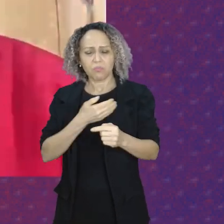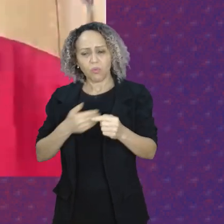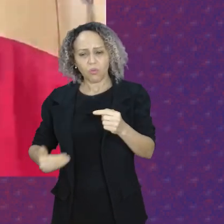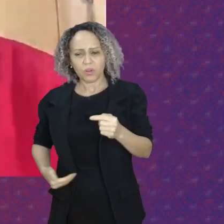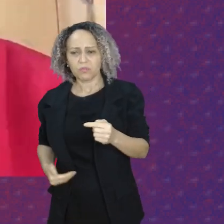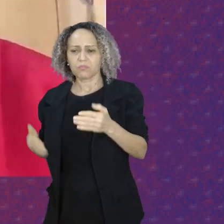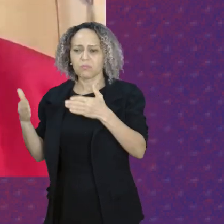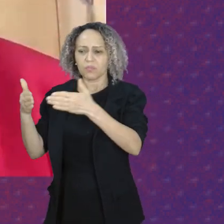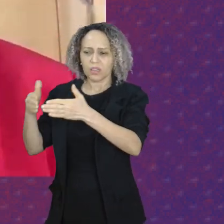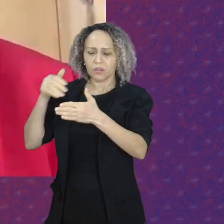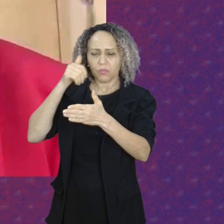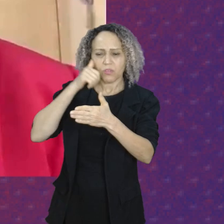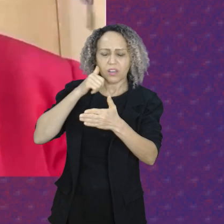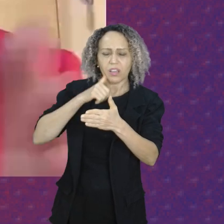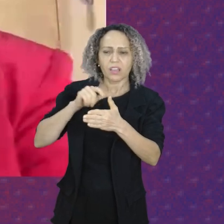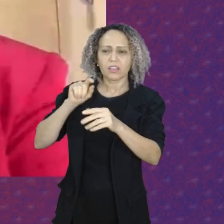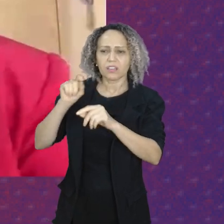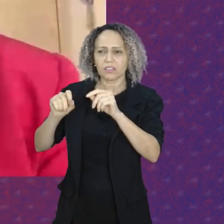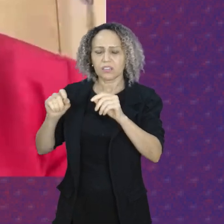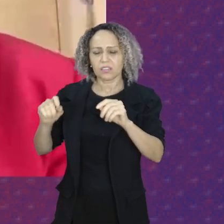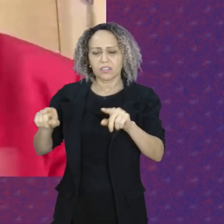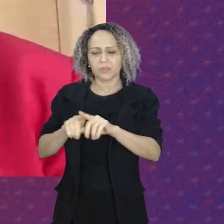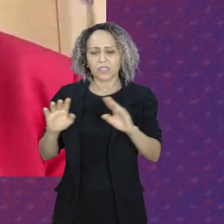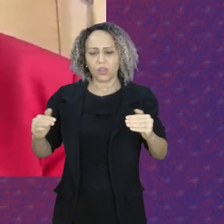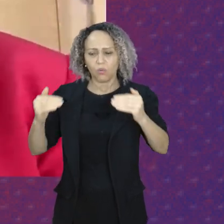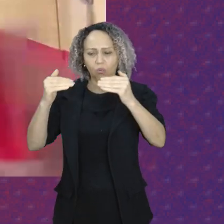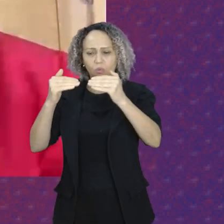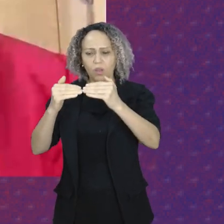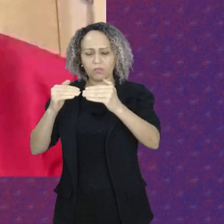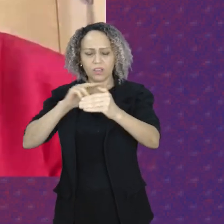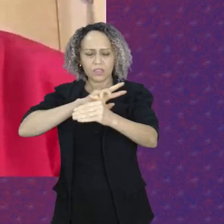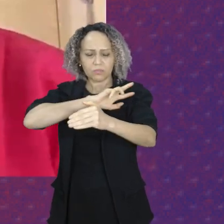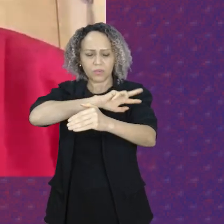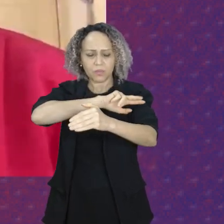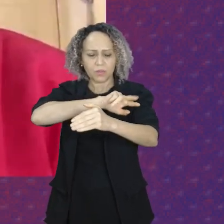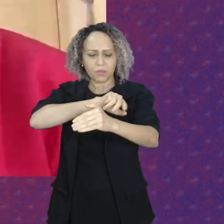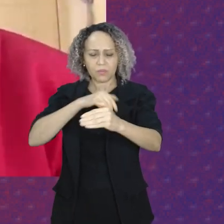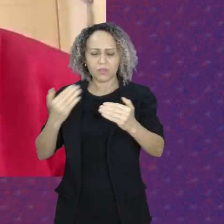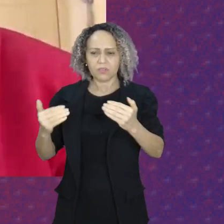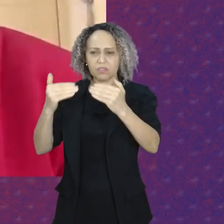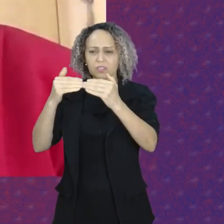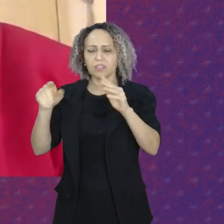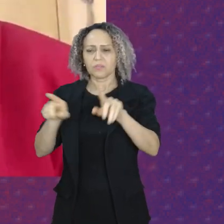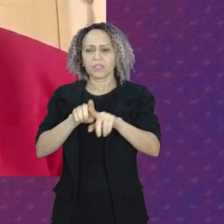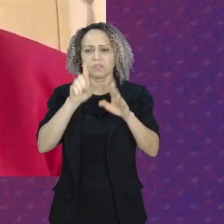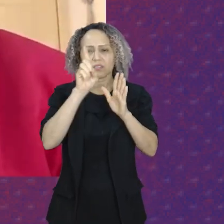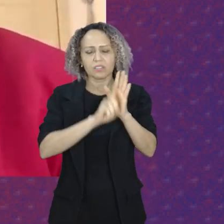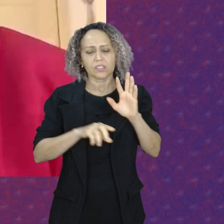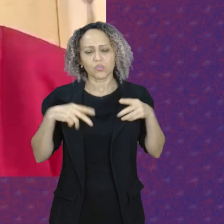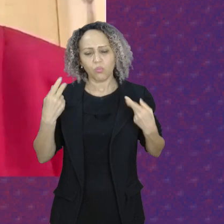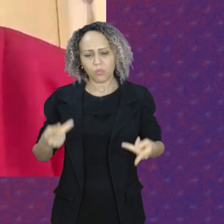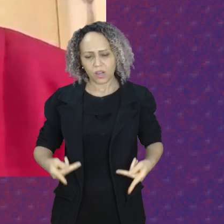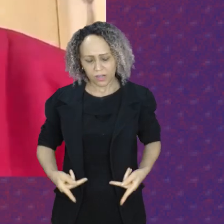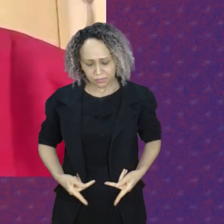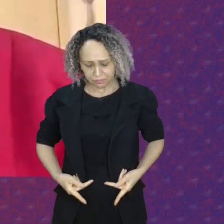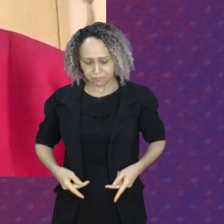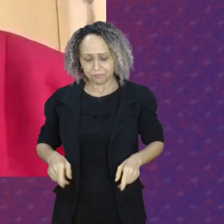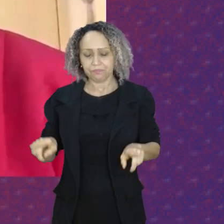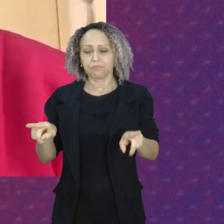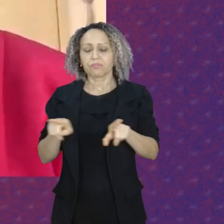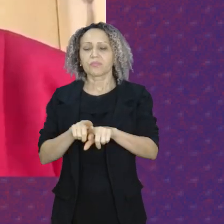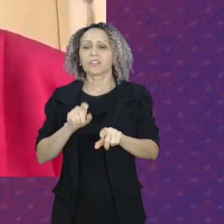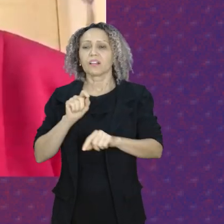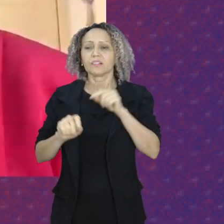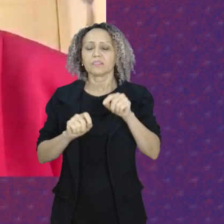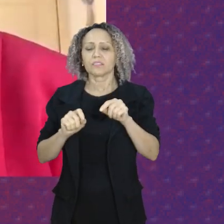mulheres, quanto na igualdade racial, quanto na questão dos direitos humanos, né? E tivemos também já